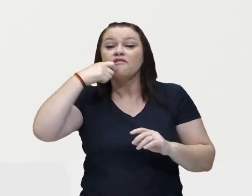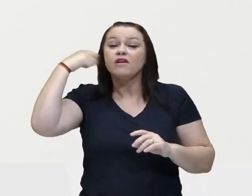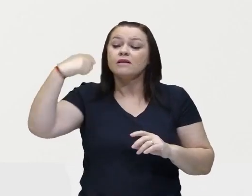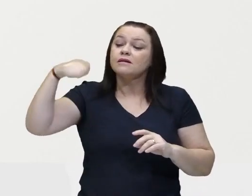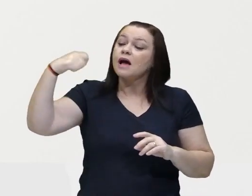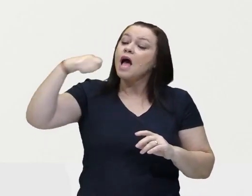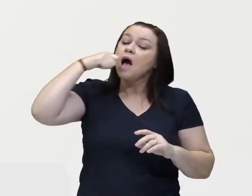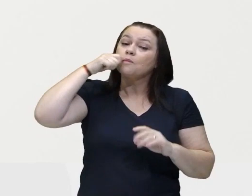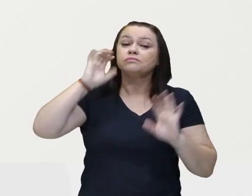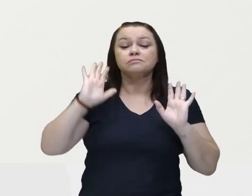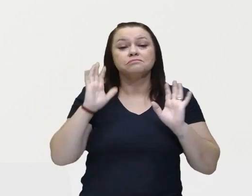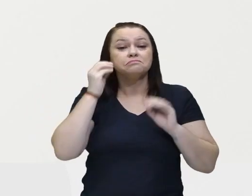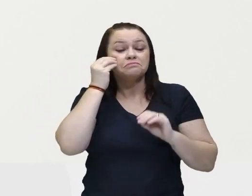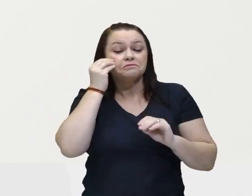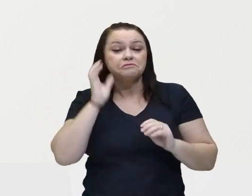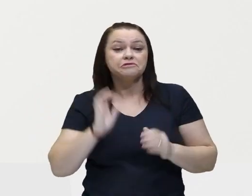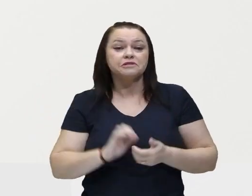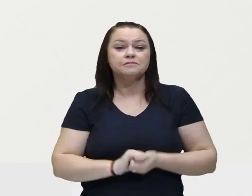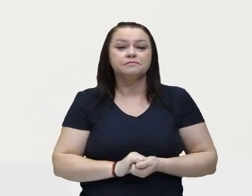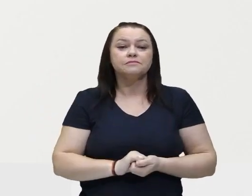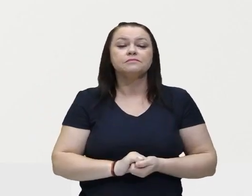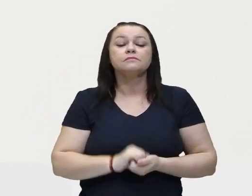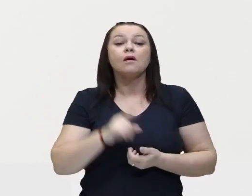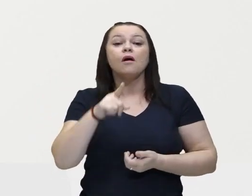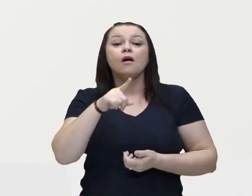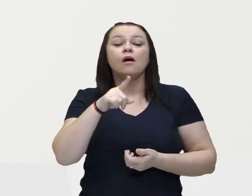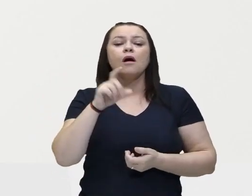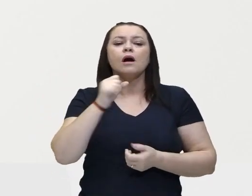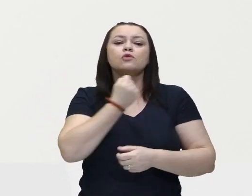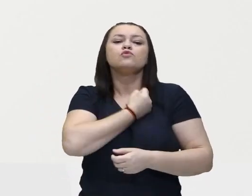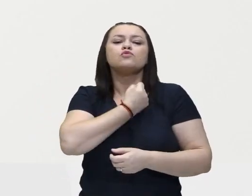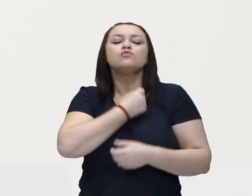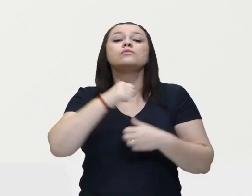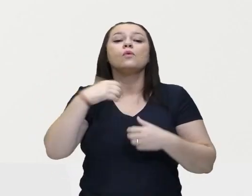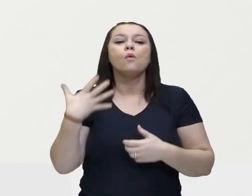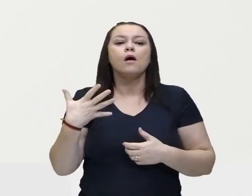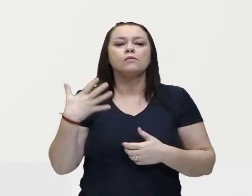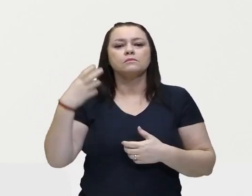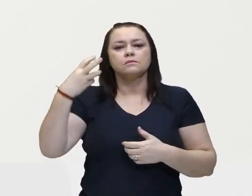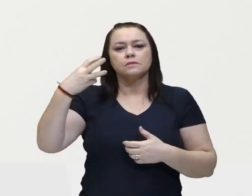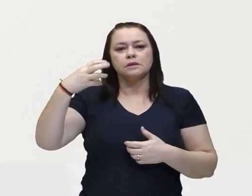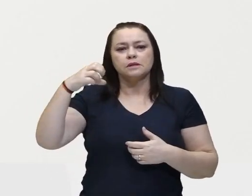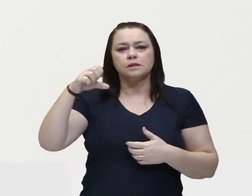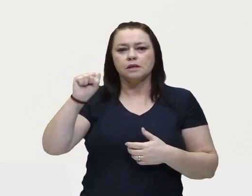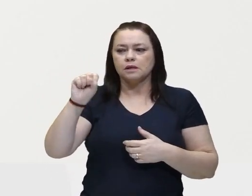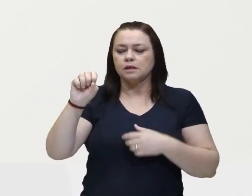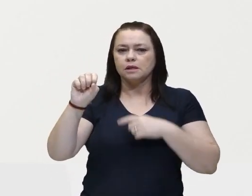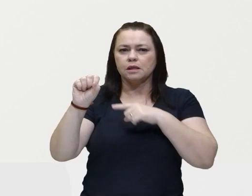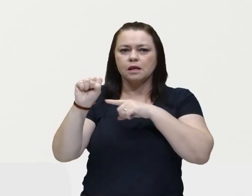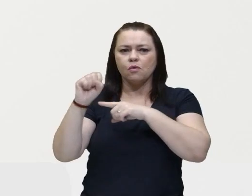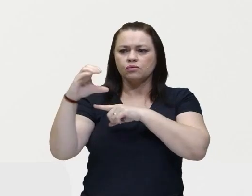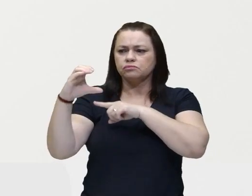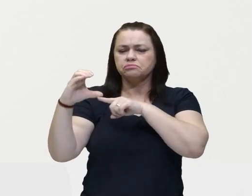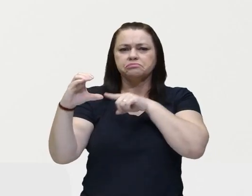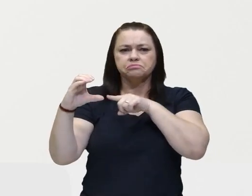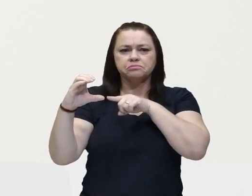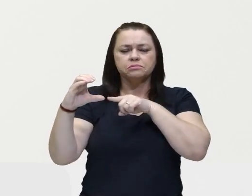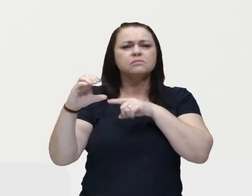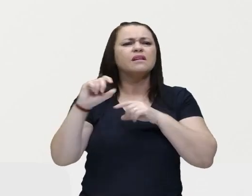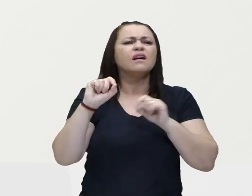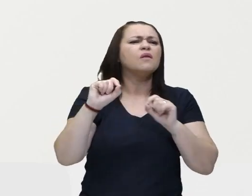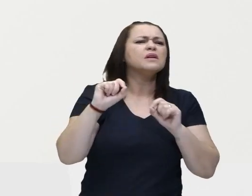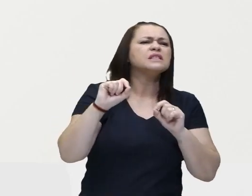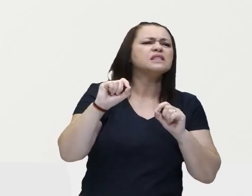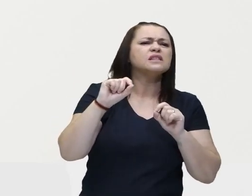nos indica? Olha aqui o termômetro na boca do Lucas. O termômetro indica 38 graus Celsius. Como assim, professor?